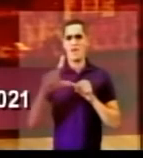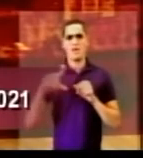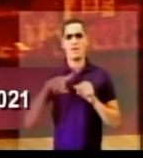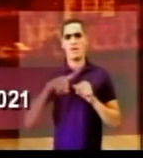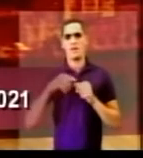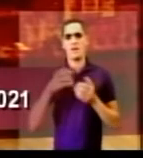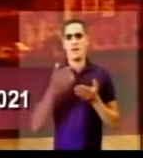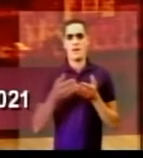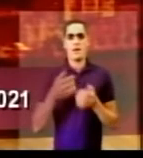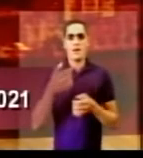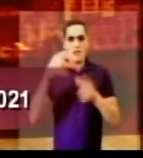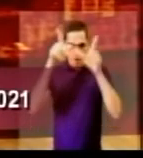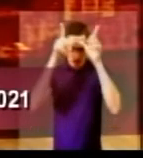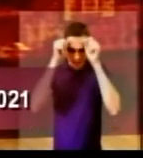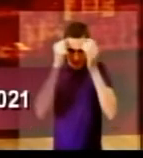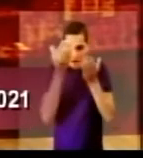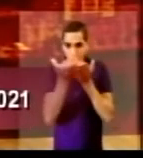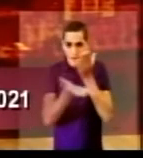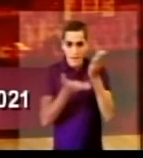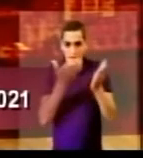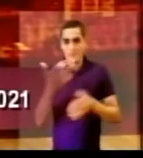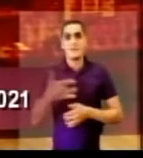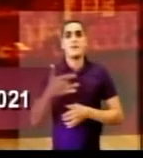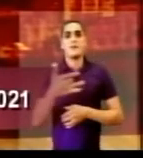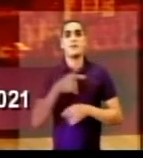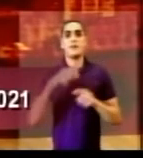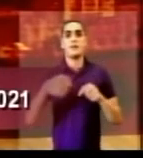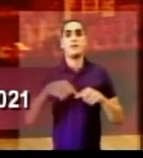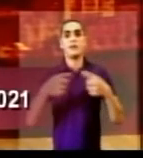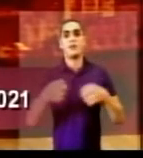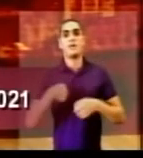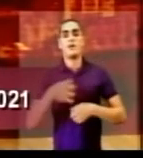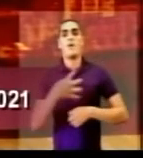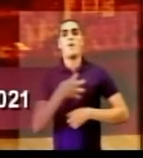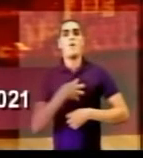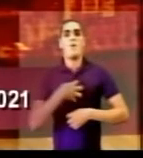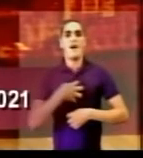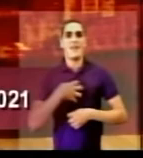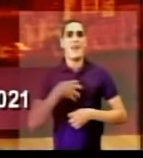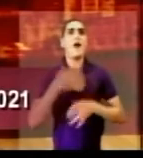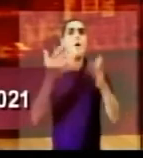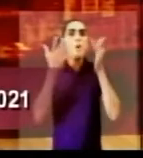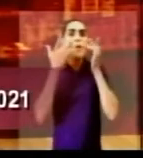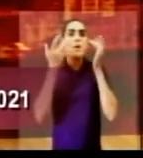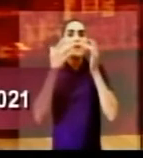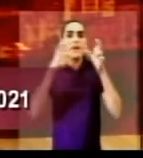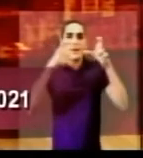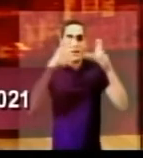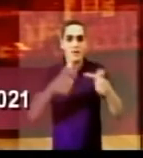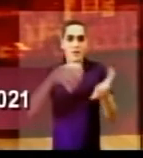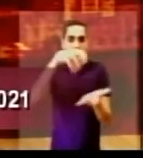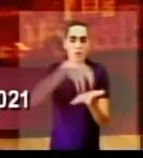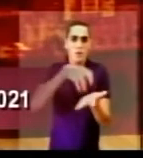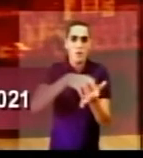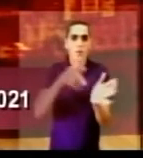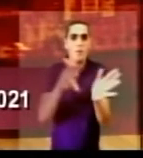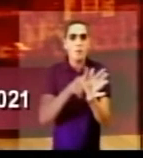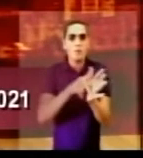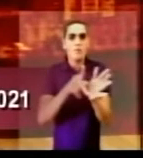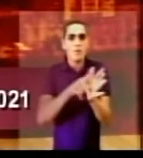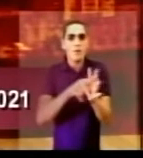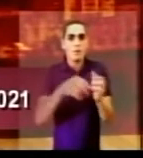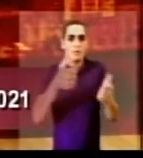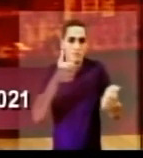que a Suífit foi um exemplo da organização que São José do Rio Preto, a Prefeitura de São José do Rio